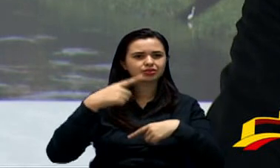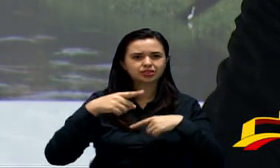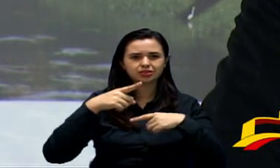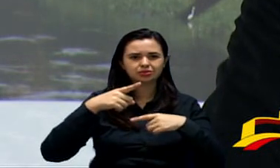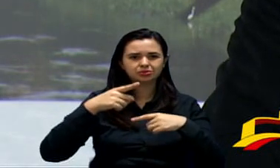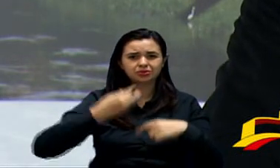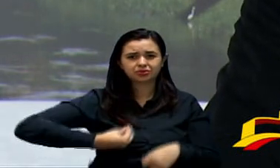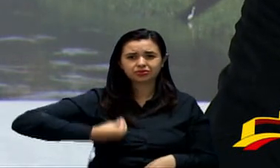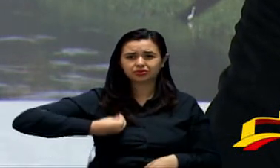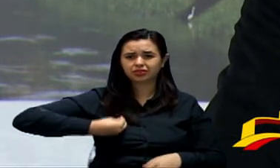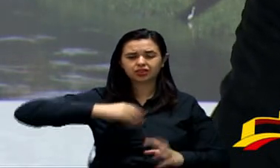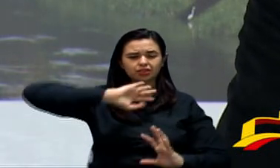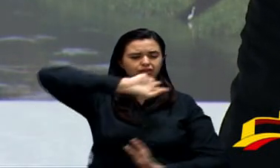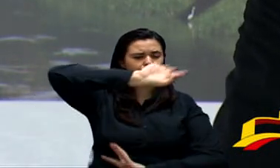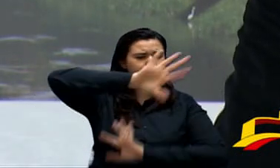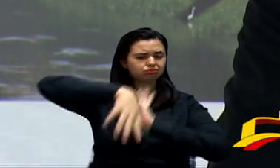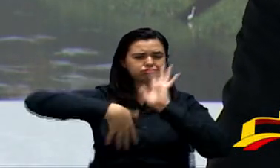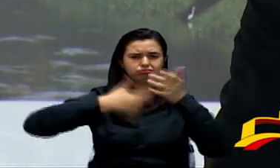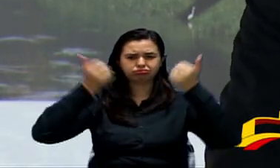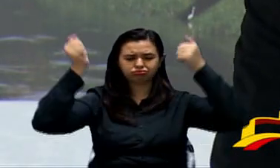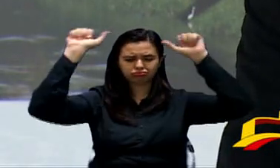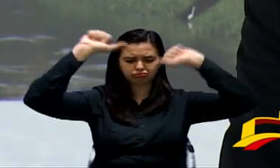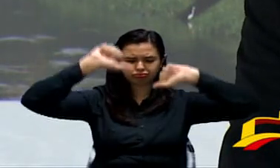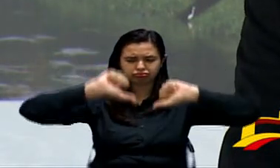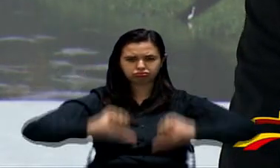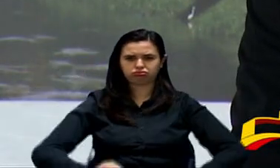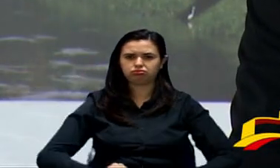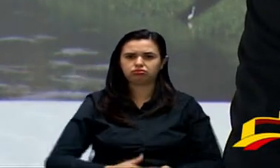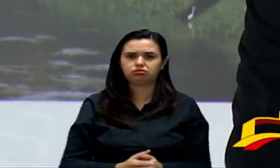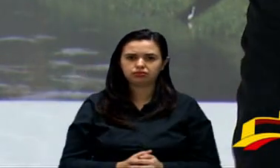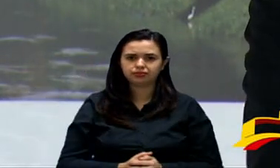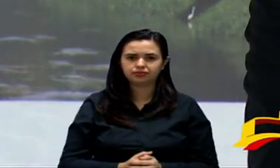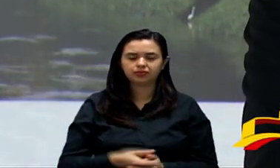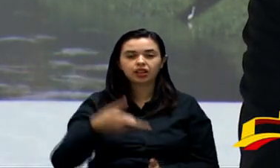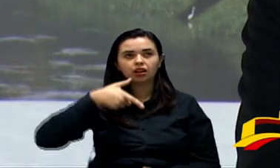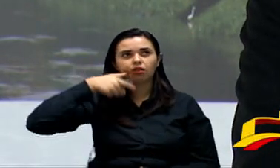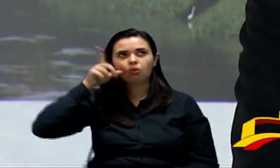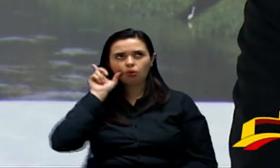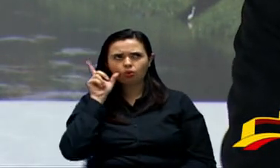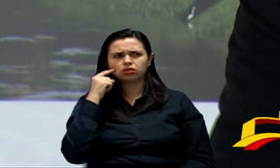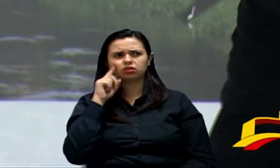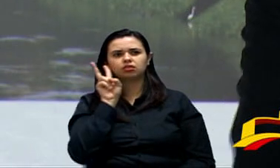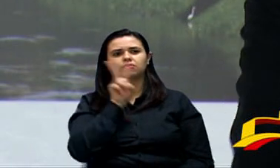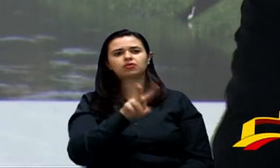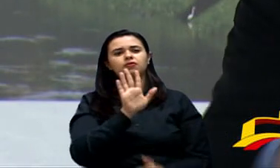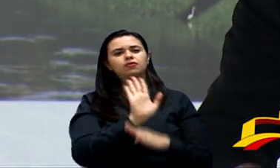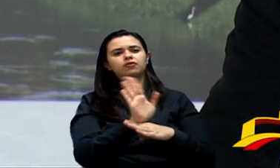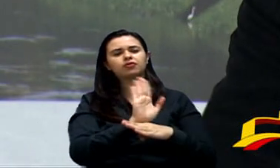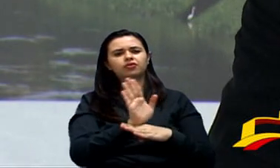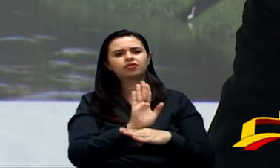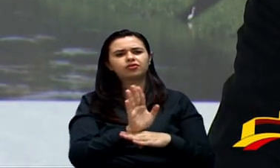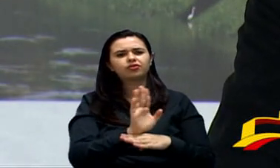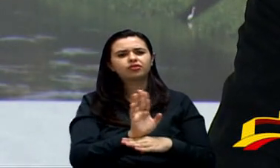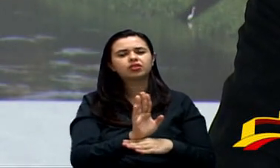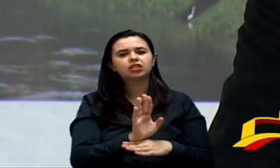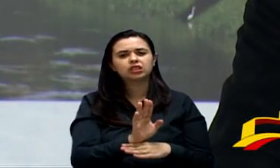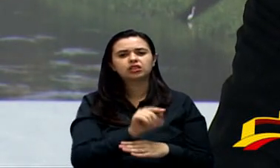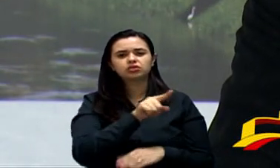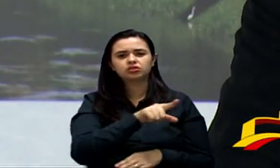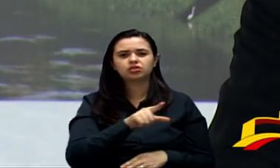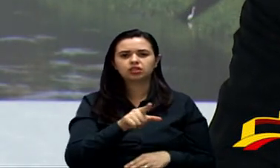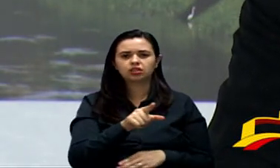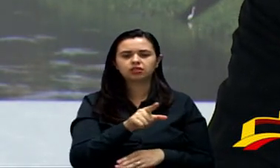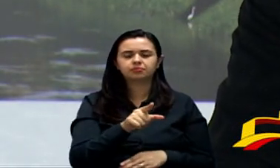inclusive, antes de ontem, um vídeo que mostra um jogador, esqueci o nome agora, o jogador de basquete da NBA,